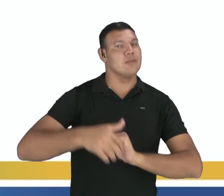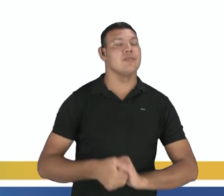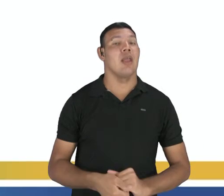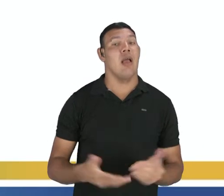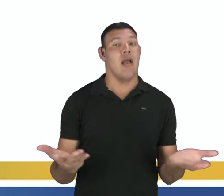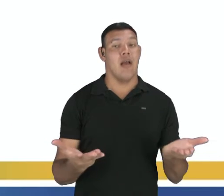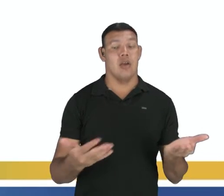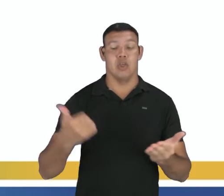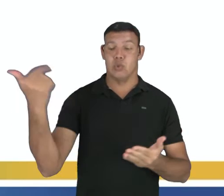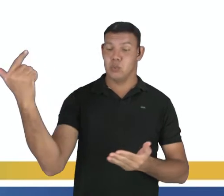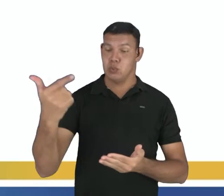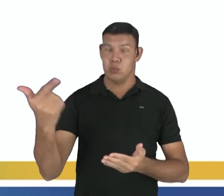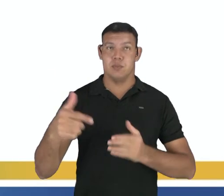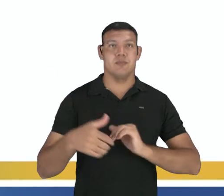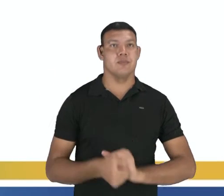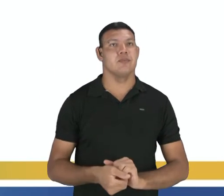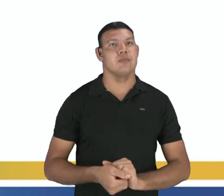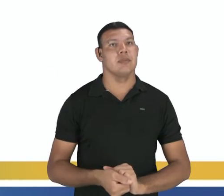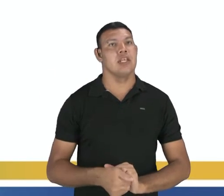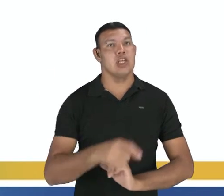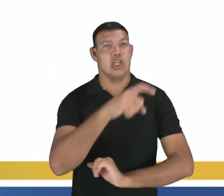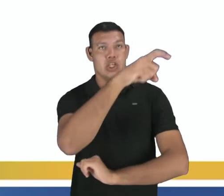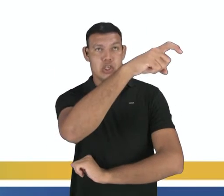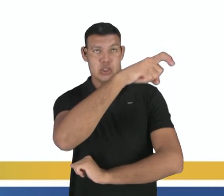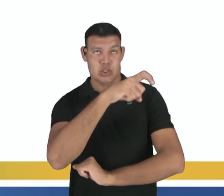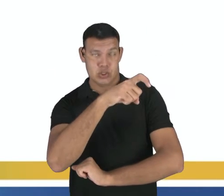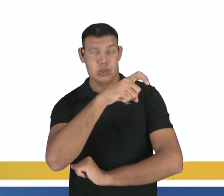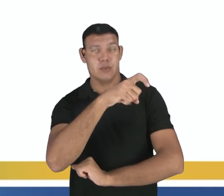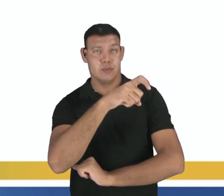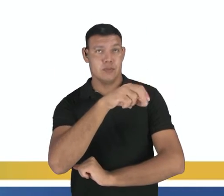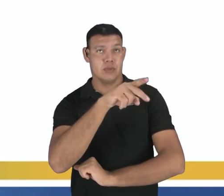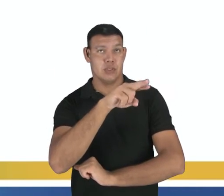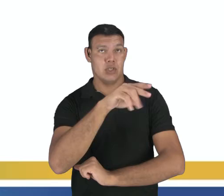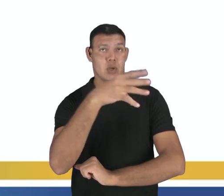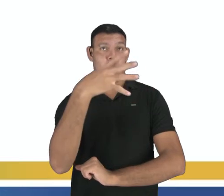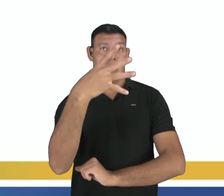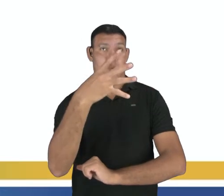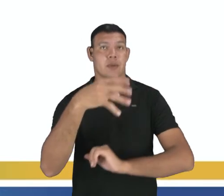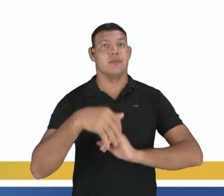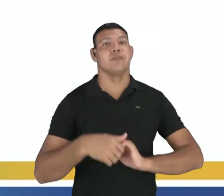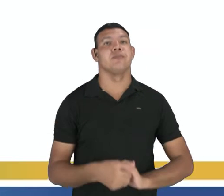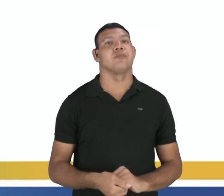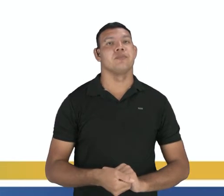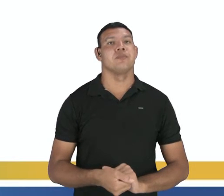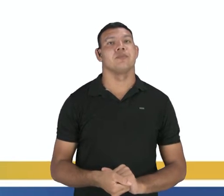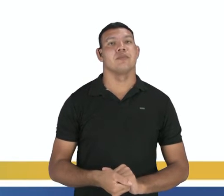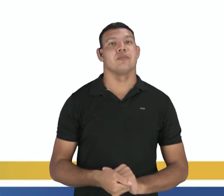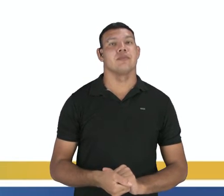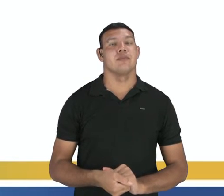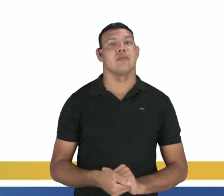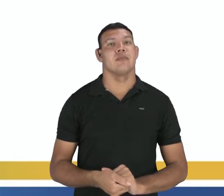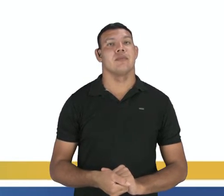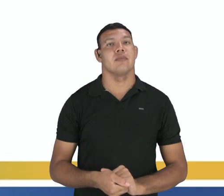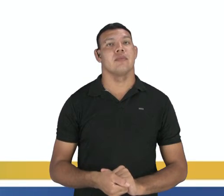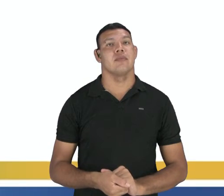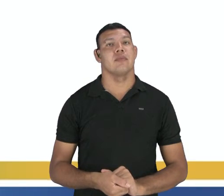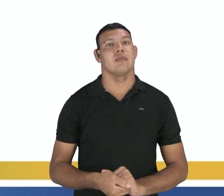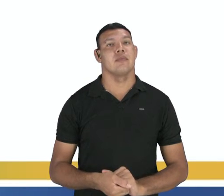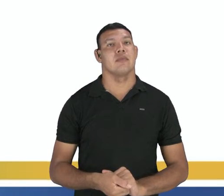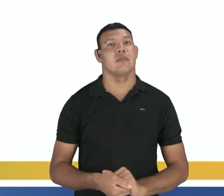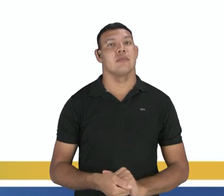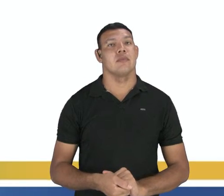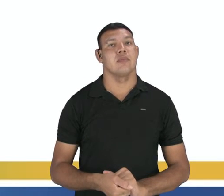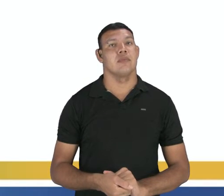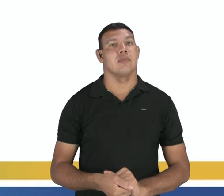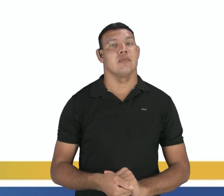segundo caso é quando o x for igual a 4. Nós teremos que situação? Então, vale lembrar aí que nós